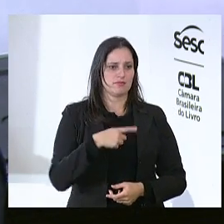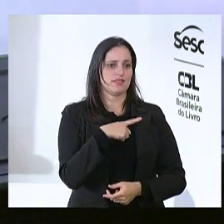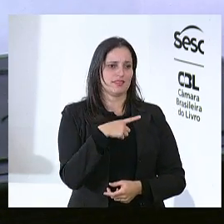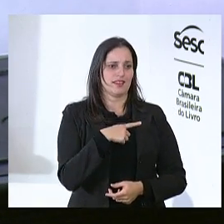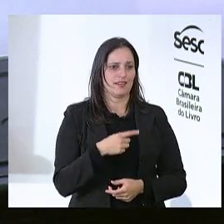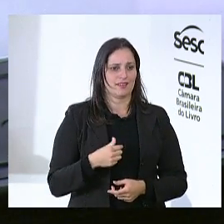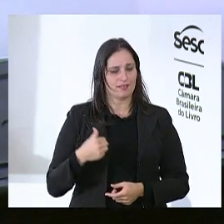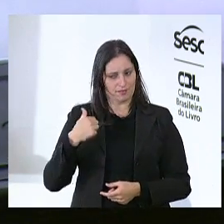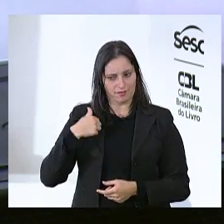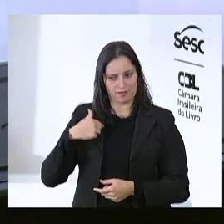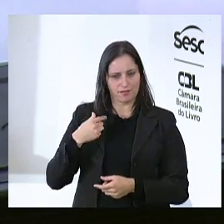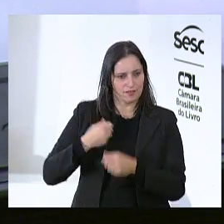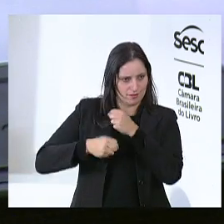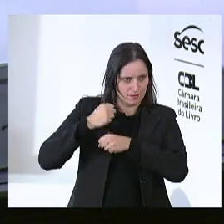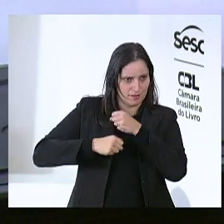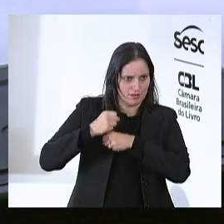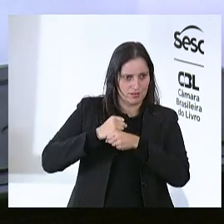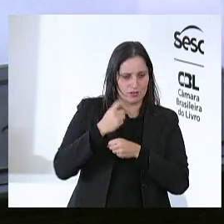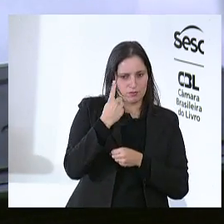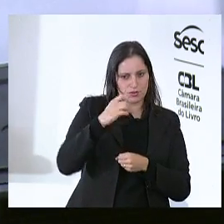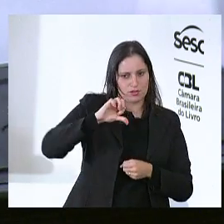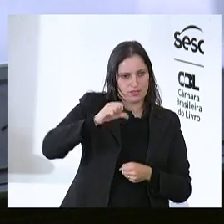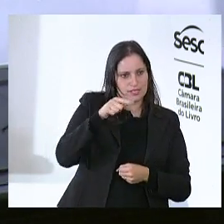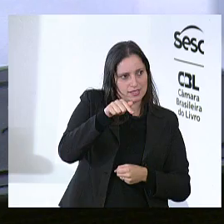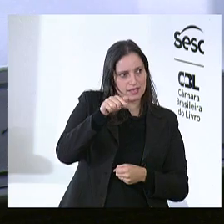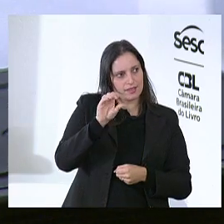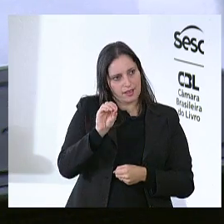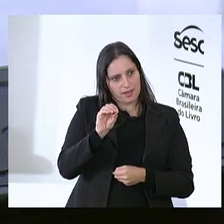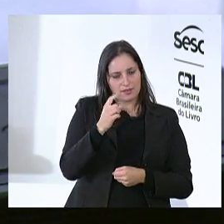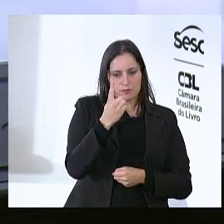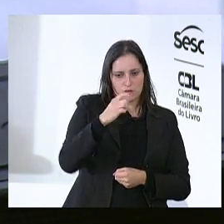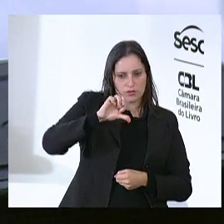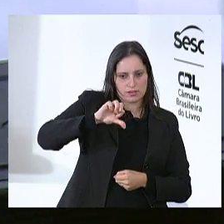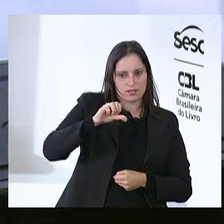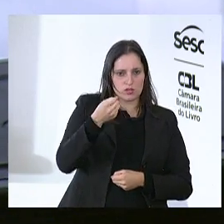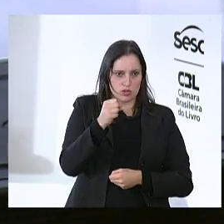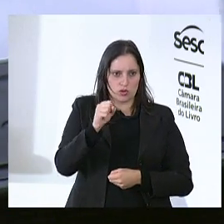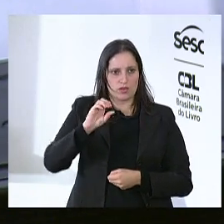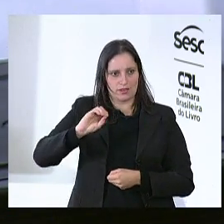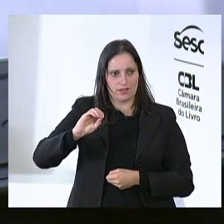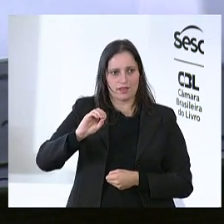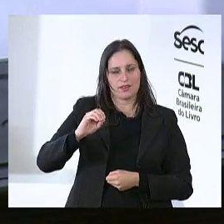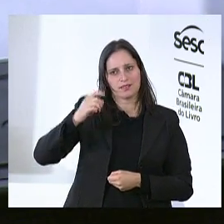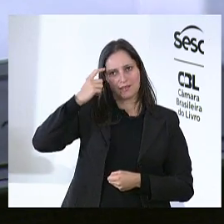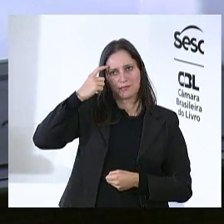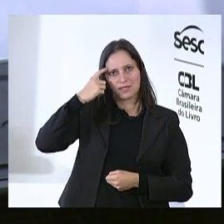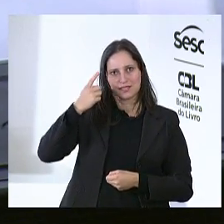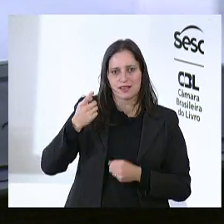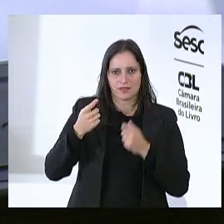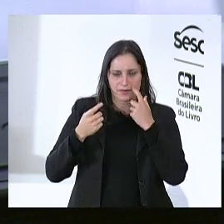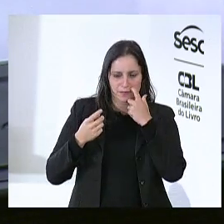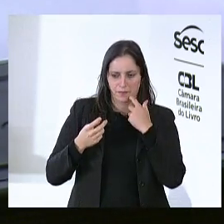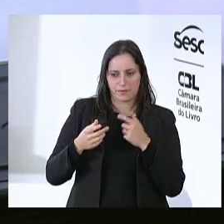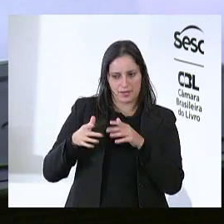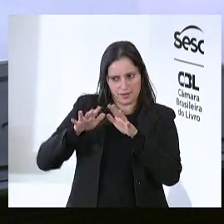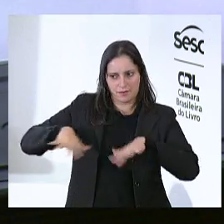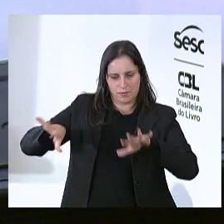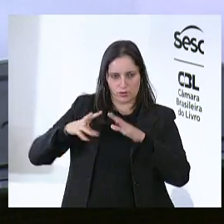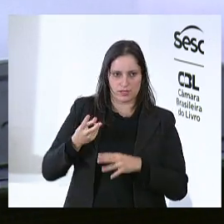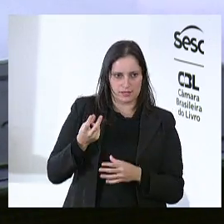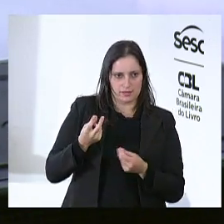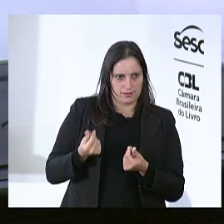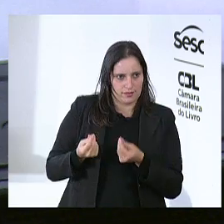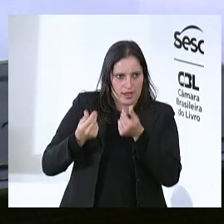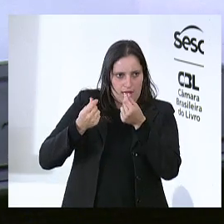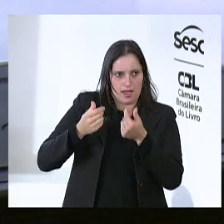nos anos 70, 80, que um pouco criou aquela ilusão que a classe média era um pouco o sal da democracia, né? Talvez seja uma ilusão geracional,